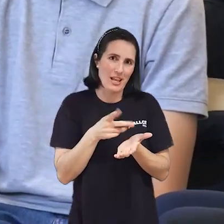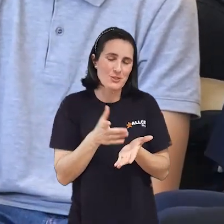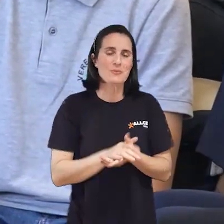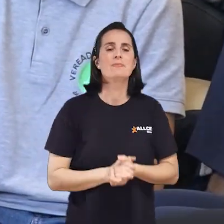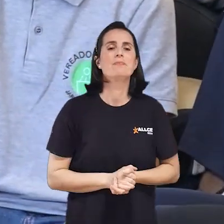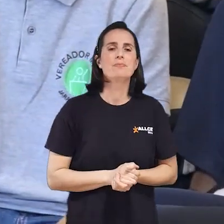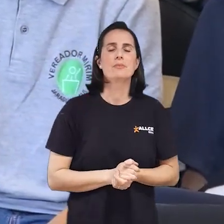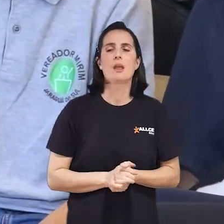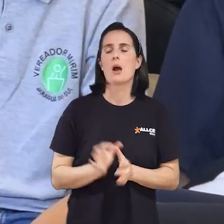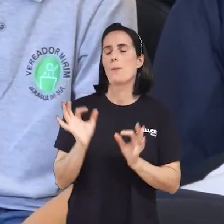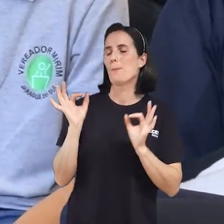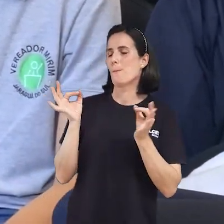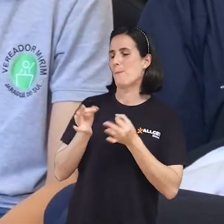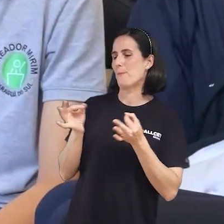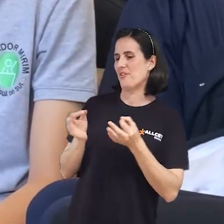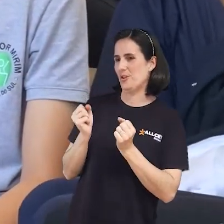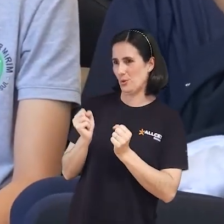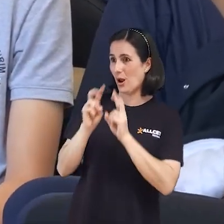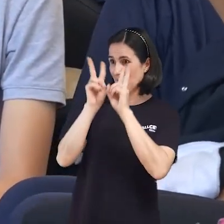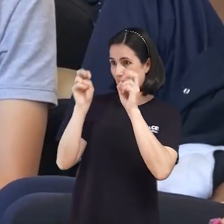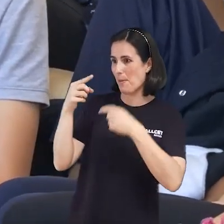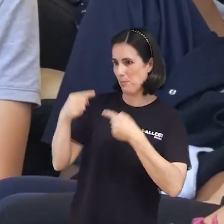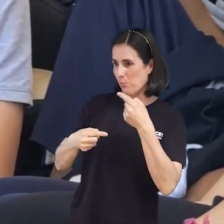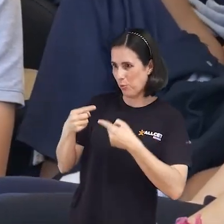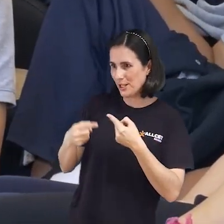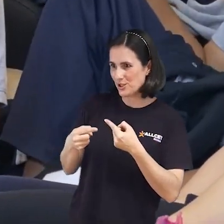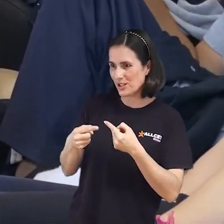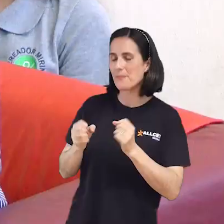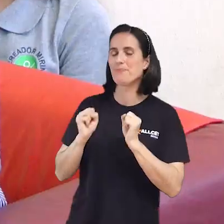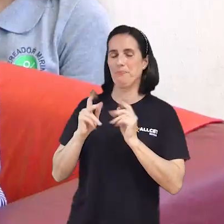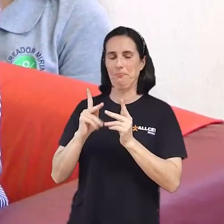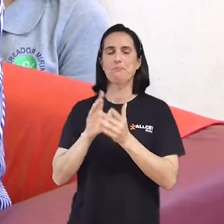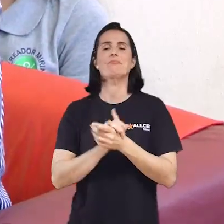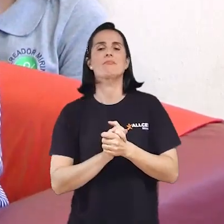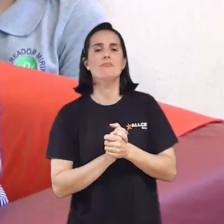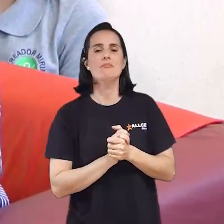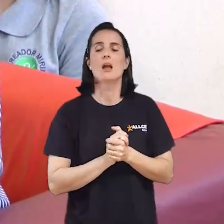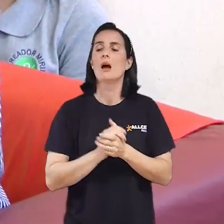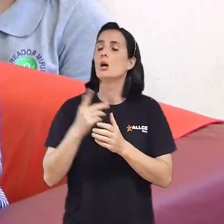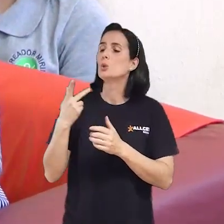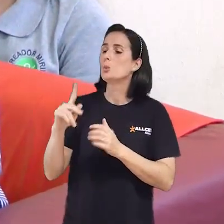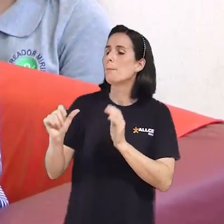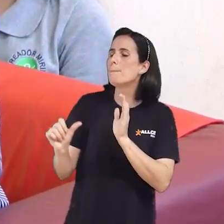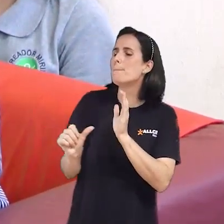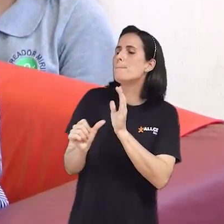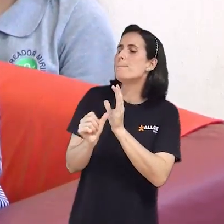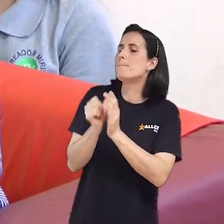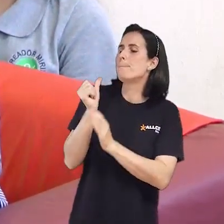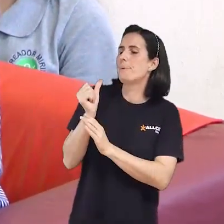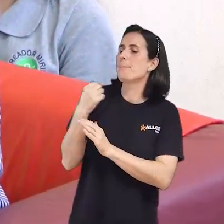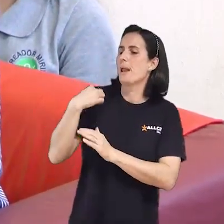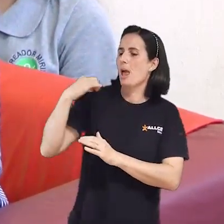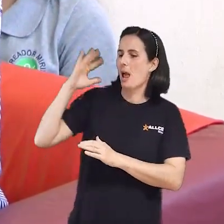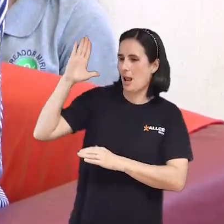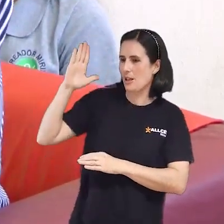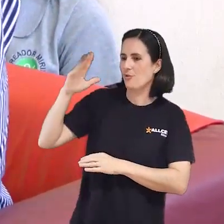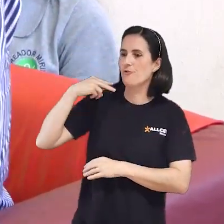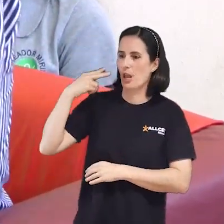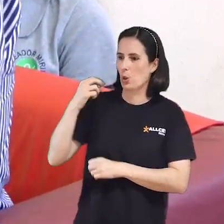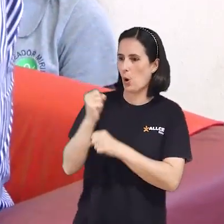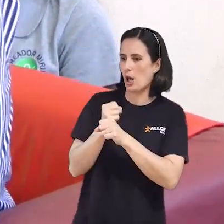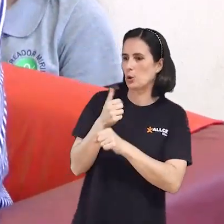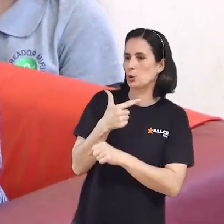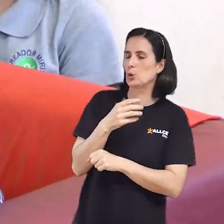em fazer a coisa assim, justa, né? E fazer a coisa do bem, que é o que